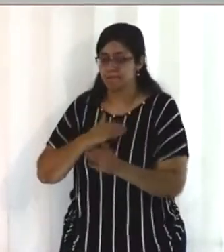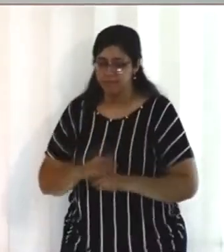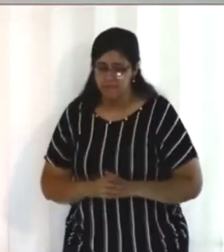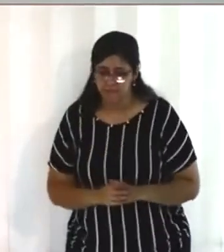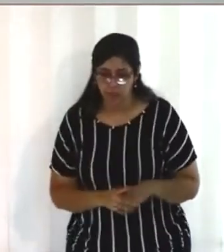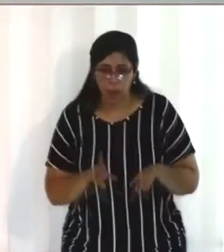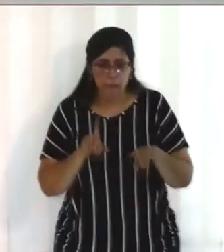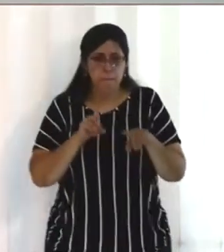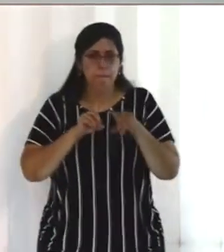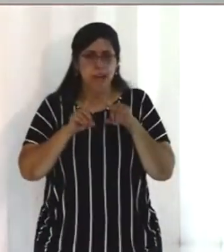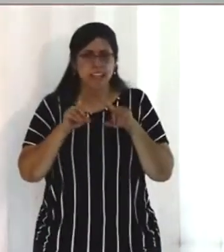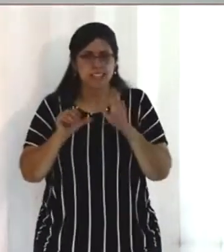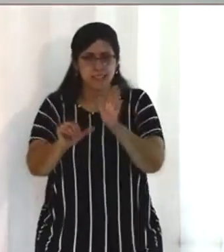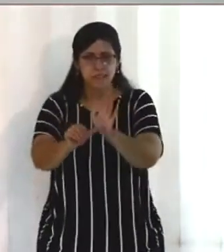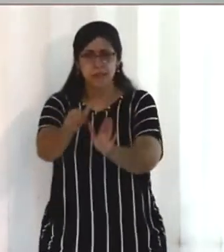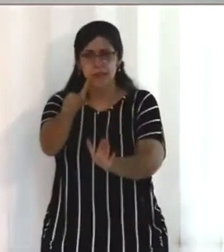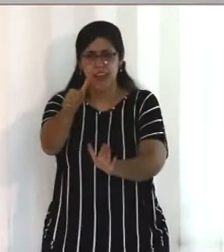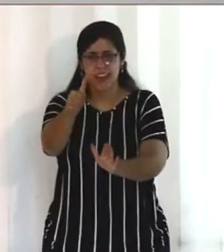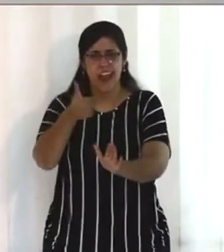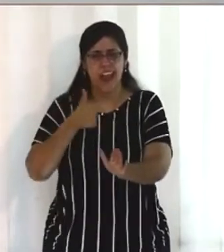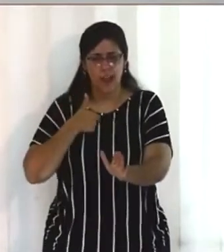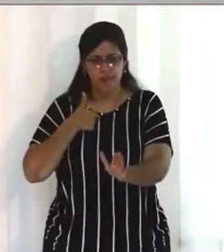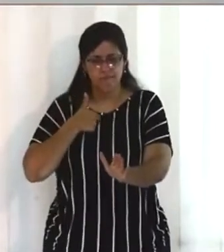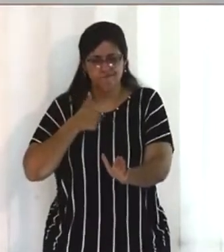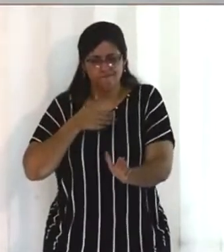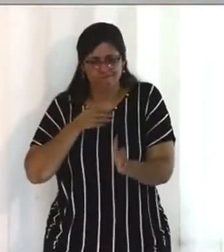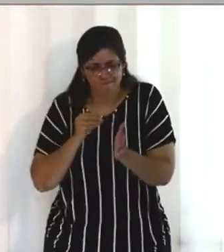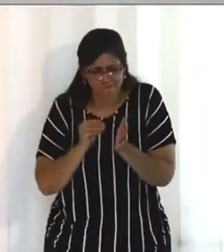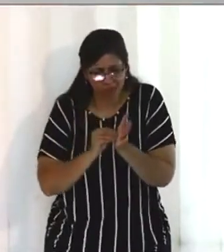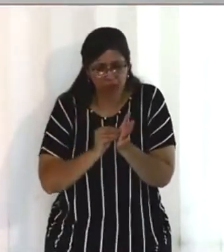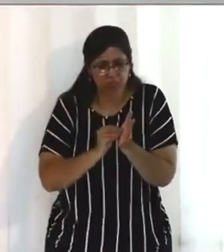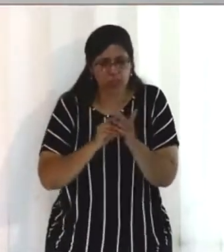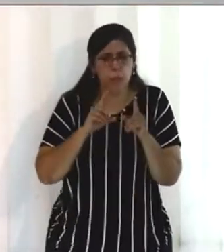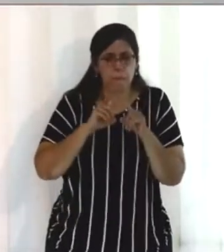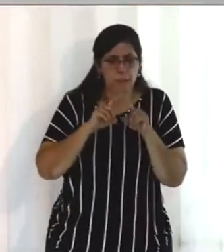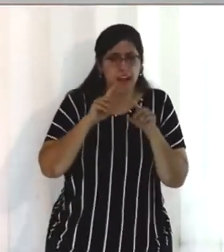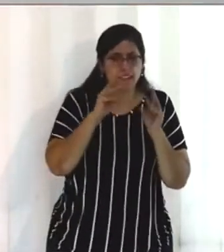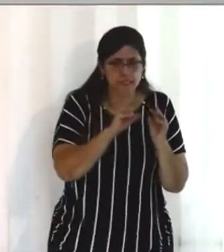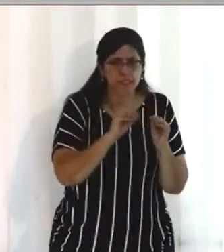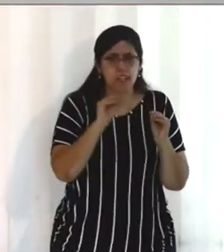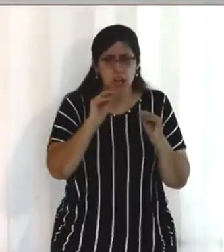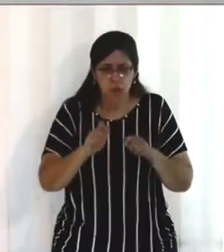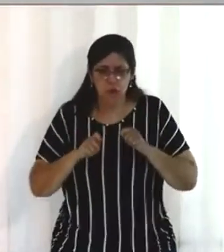o Senhor, então eu não me preocupo com a possibilidade de me fazer